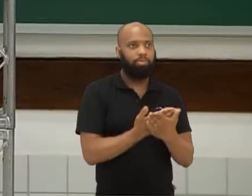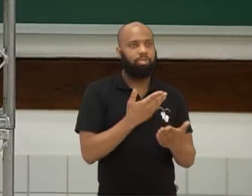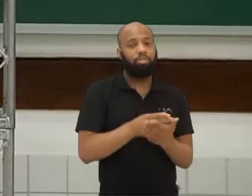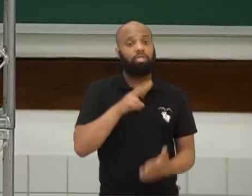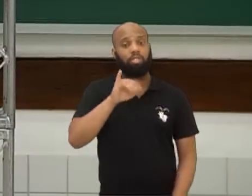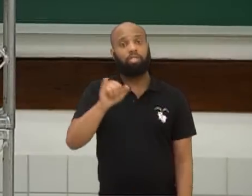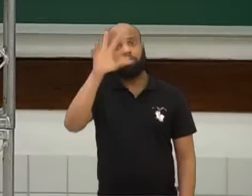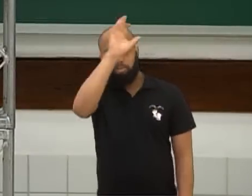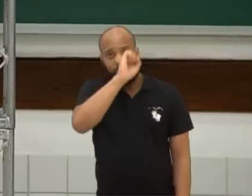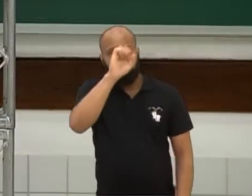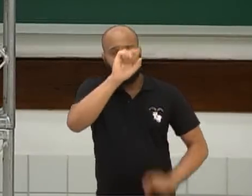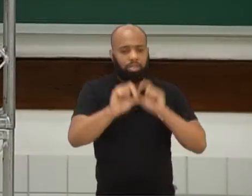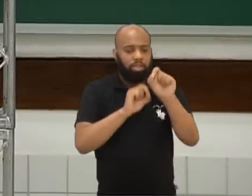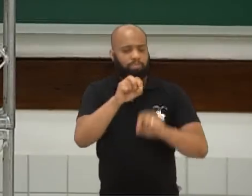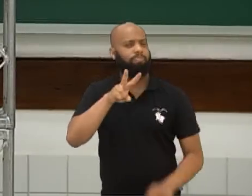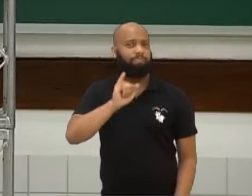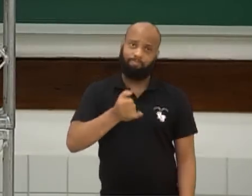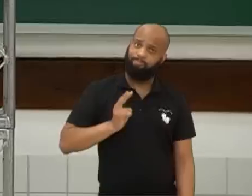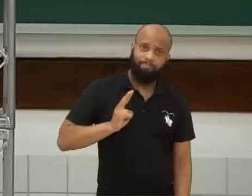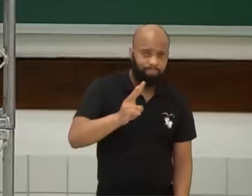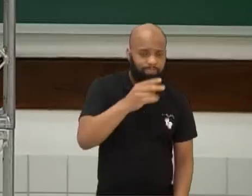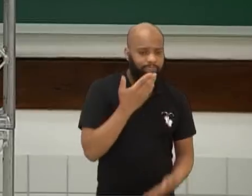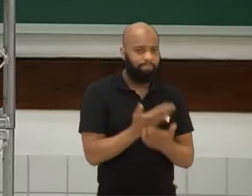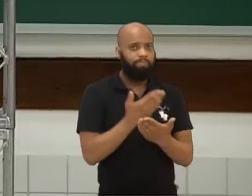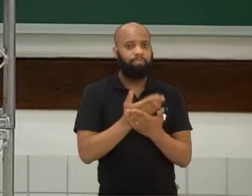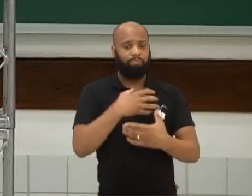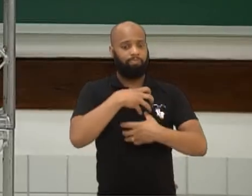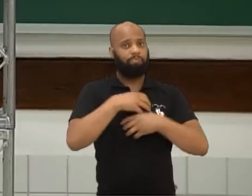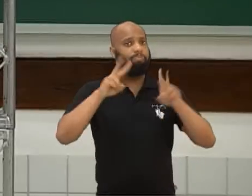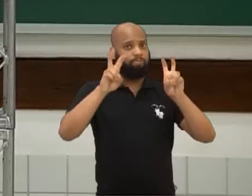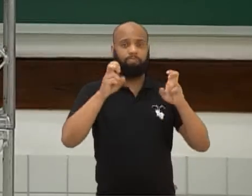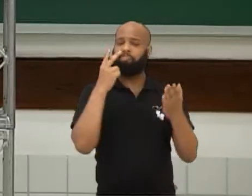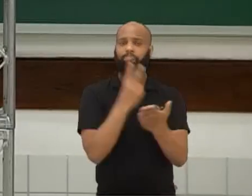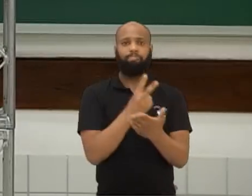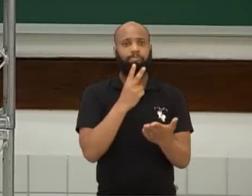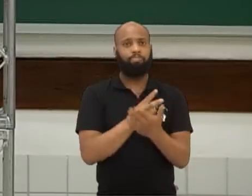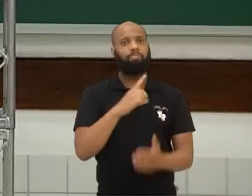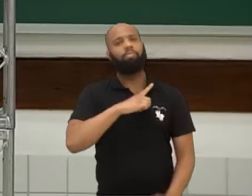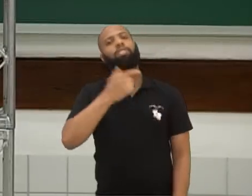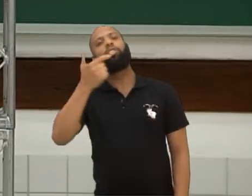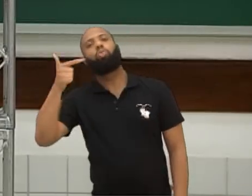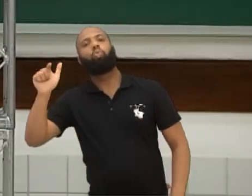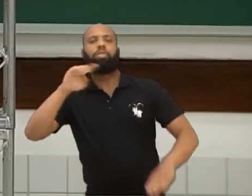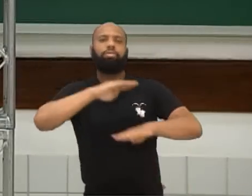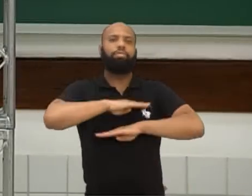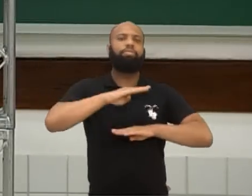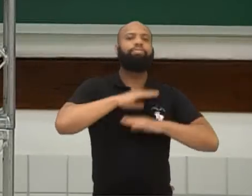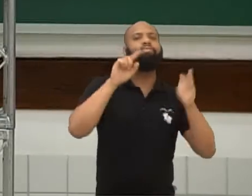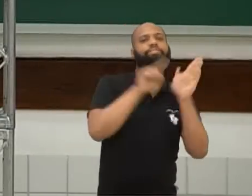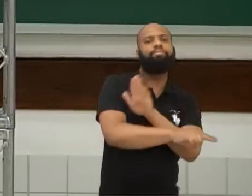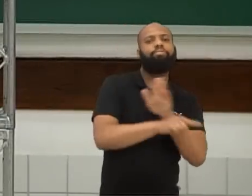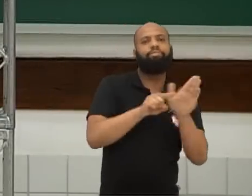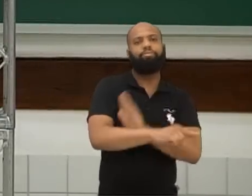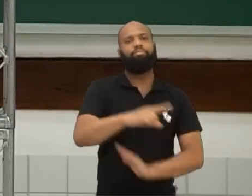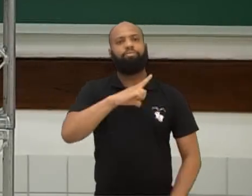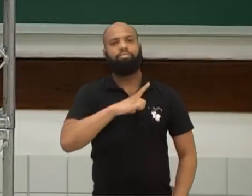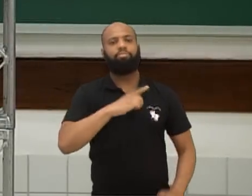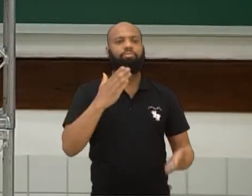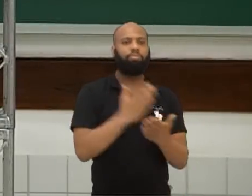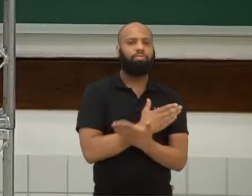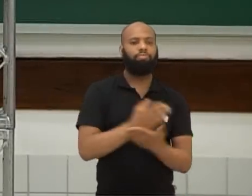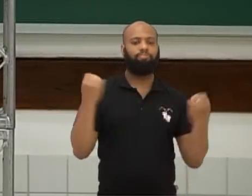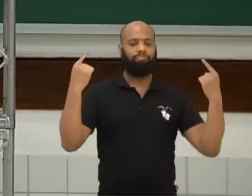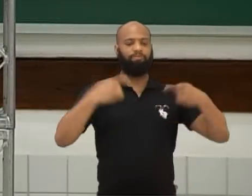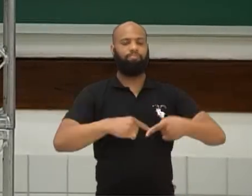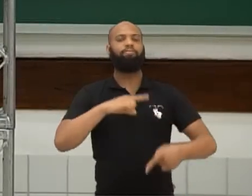aula, vocês vão continuar trabalhando com esse assunto. Vocês vão ver outras situações, problemas, alguns